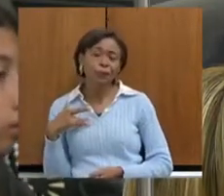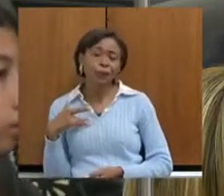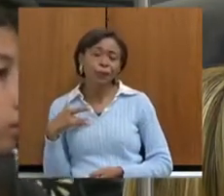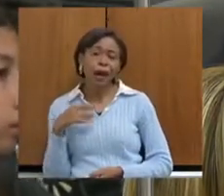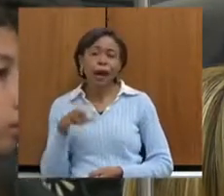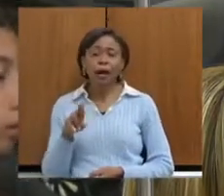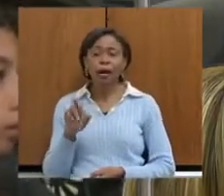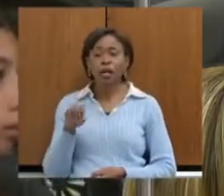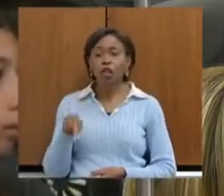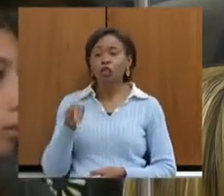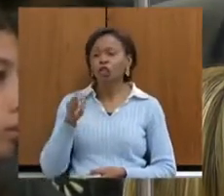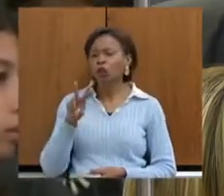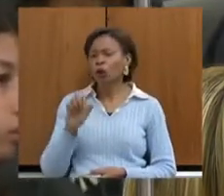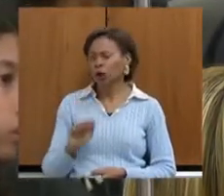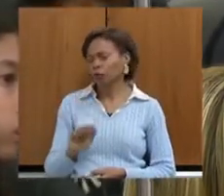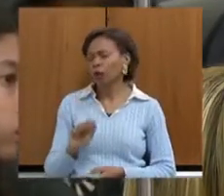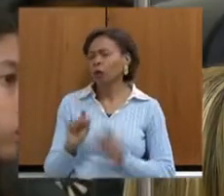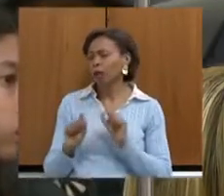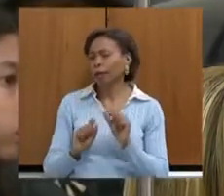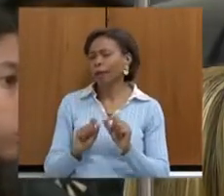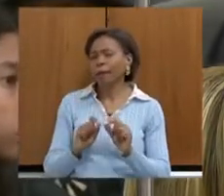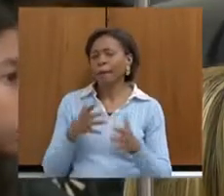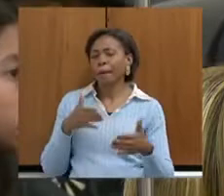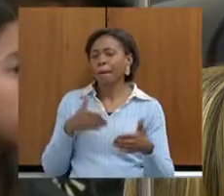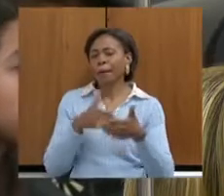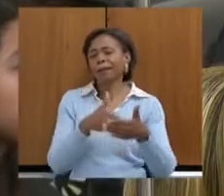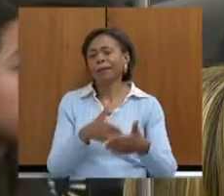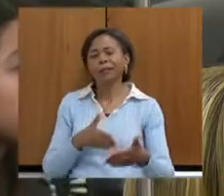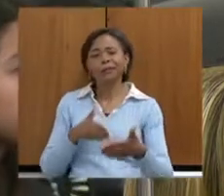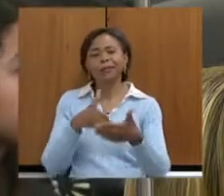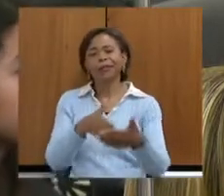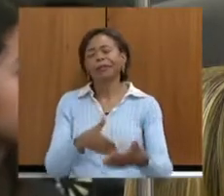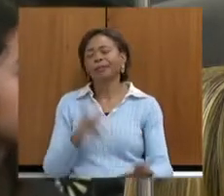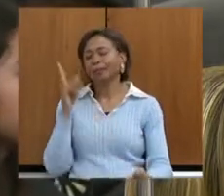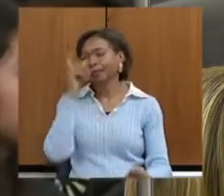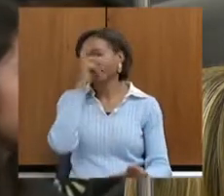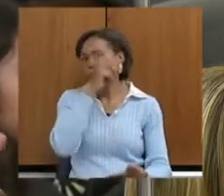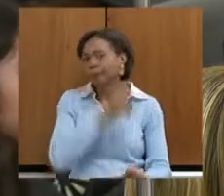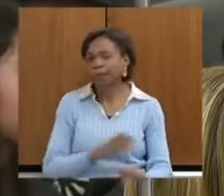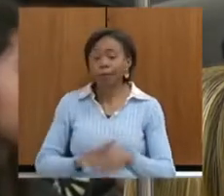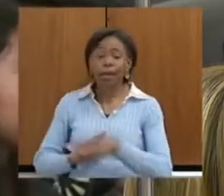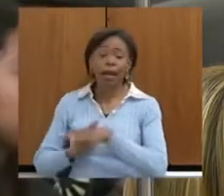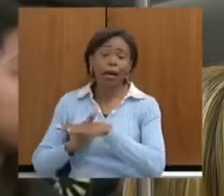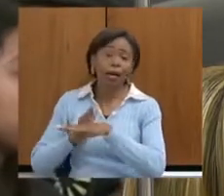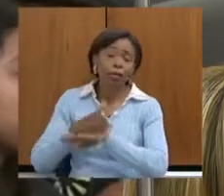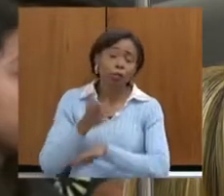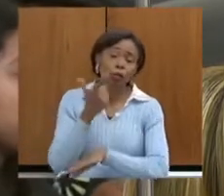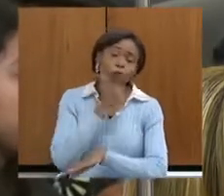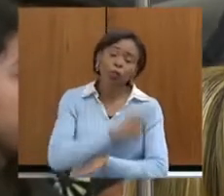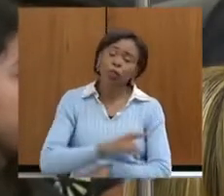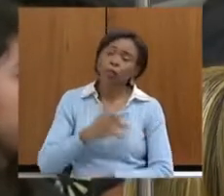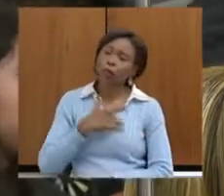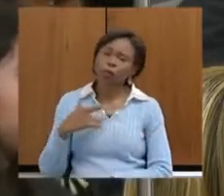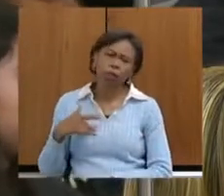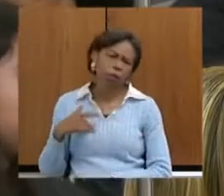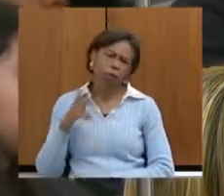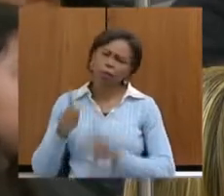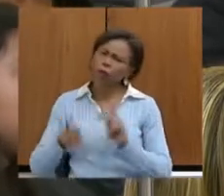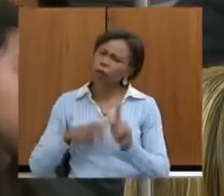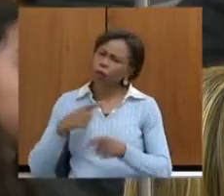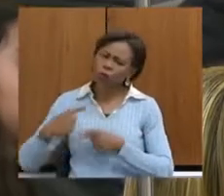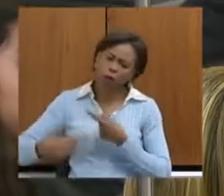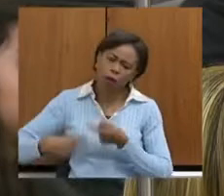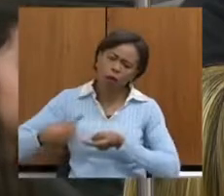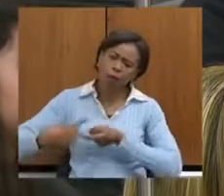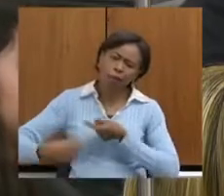resolvi já tá indo lá e foi impedimento a morte qualidade para poder nessas alturas o nosso pessoa vai ficando o tempo vai